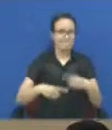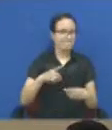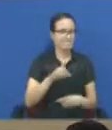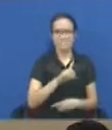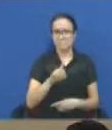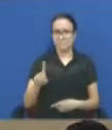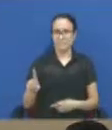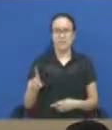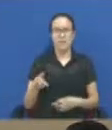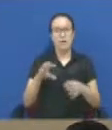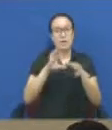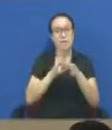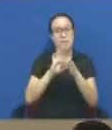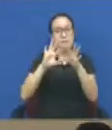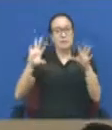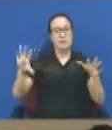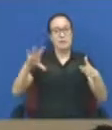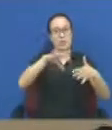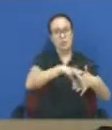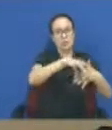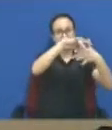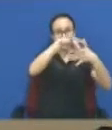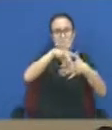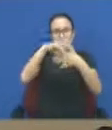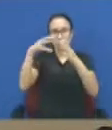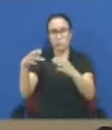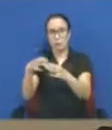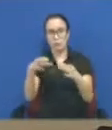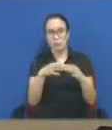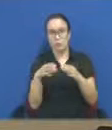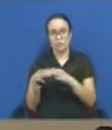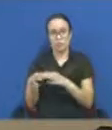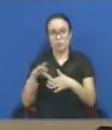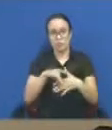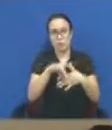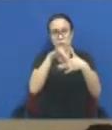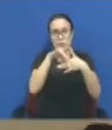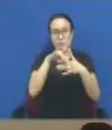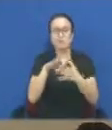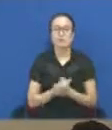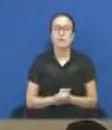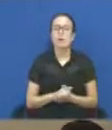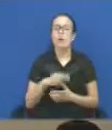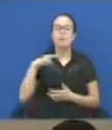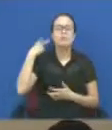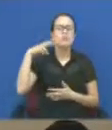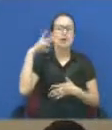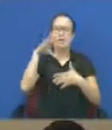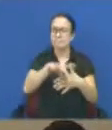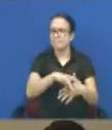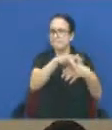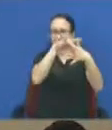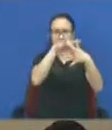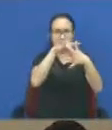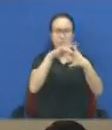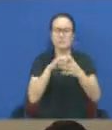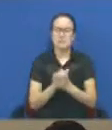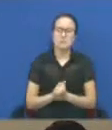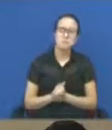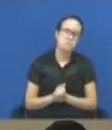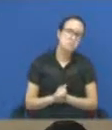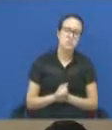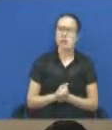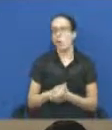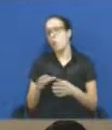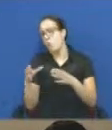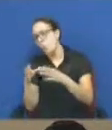por parte das lideranças, encaminhamento de votação por parte das lideranças. Algum vereador líder de bloco parlamentar ou líder